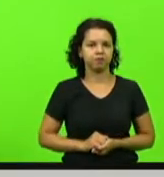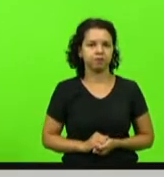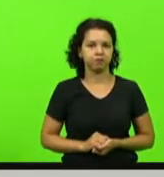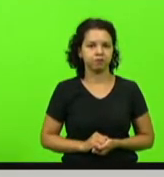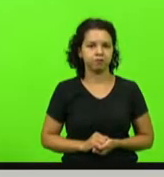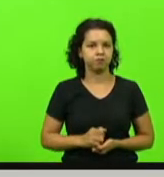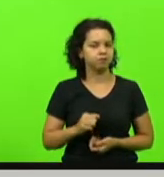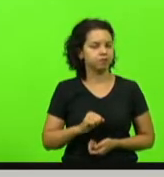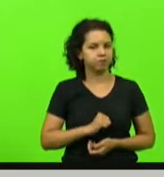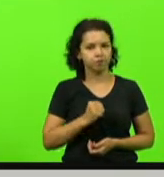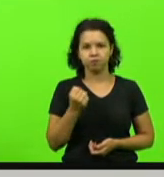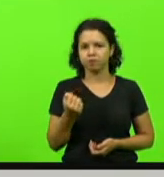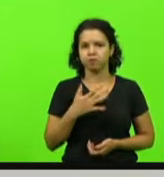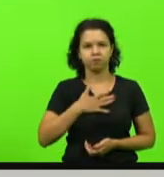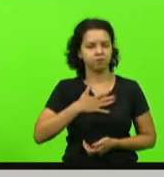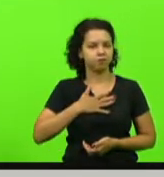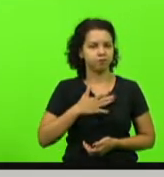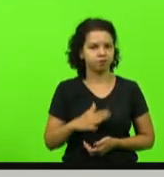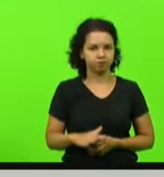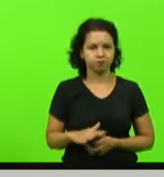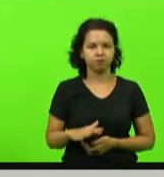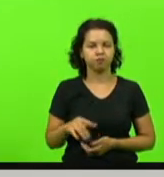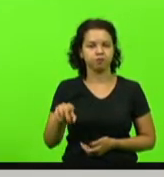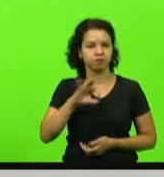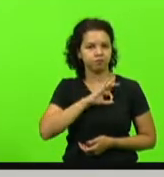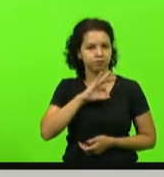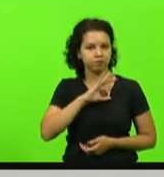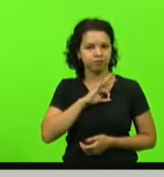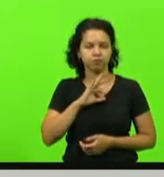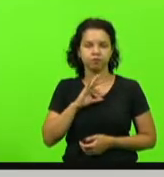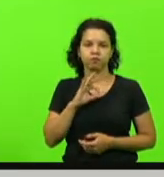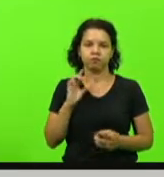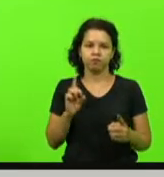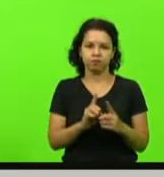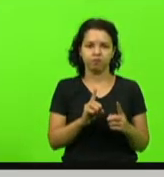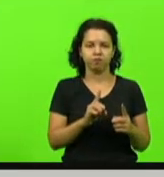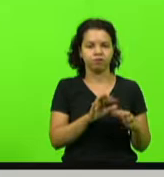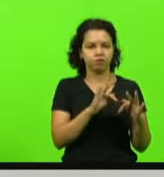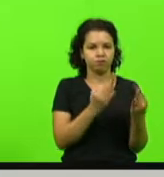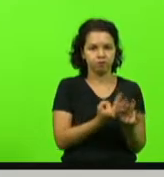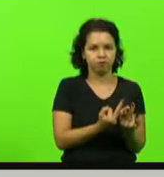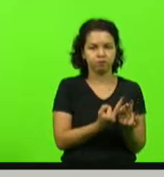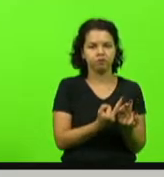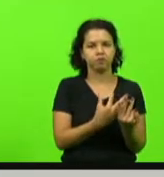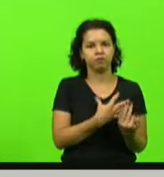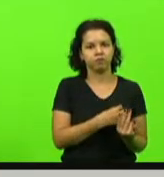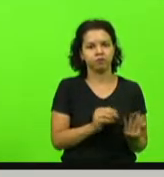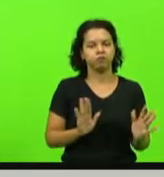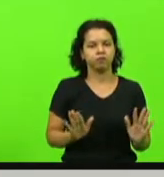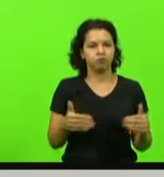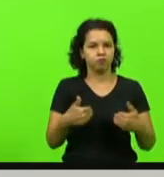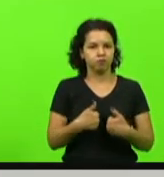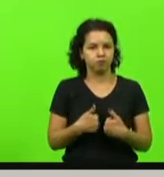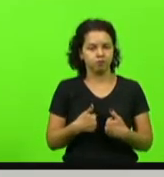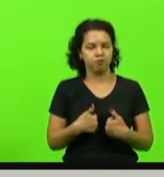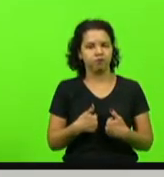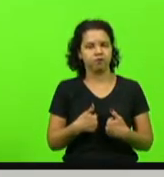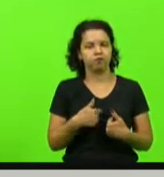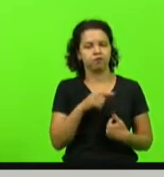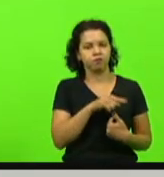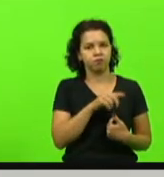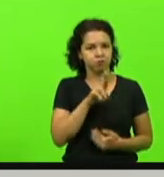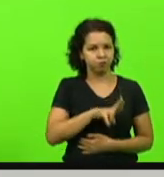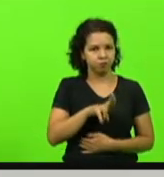agentes que abordaram famílias com filhos autistas que estavam fazendo o uso de